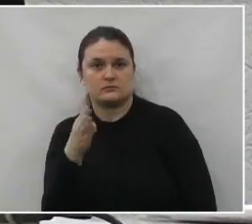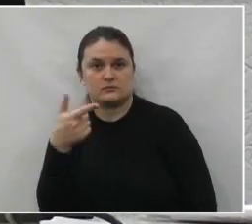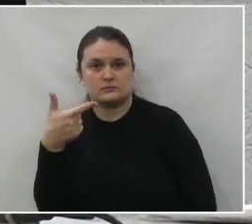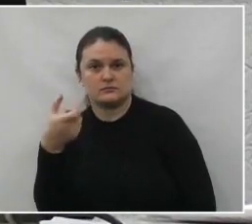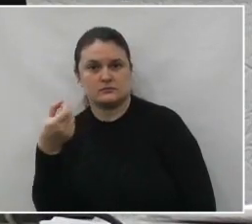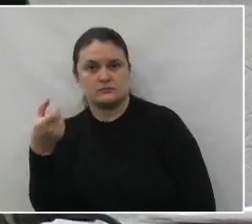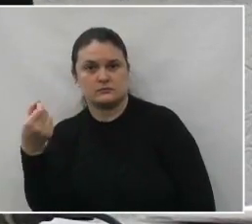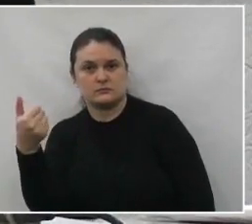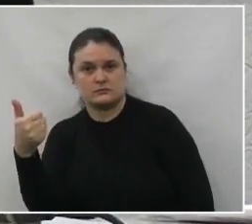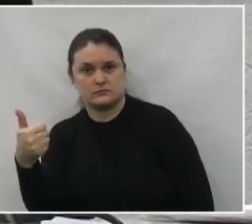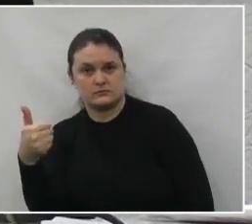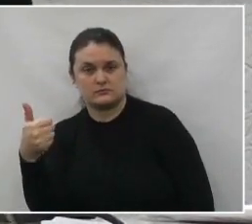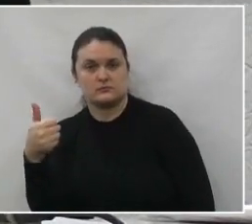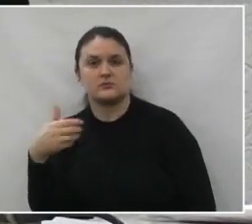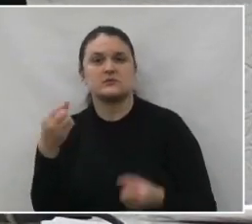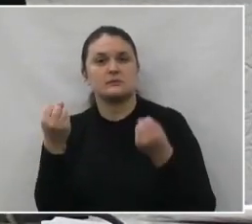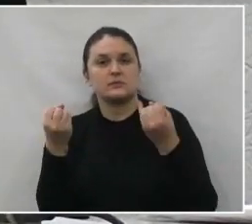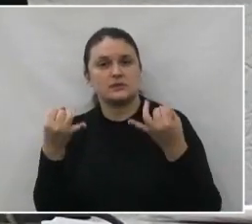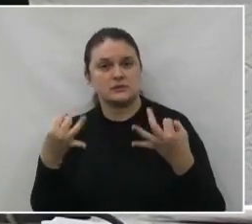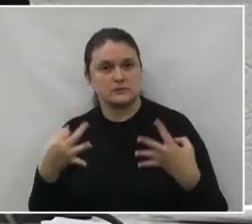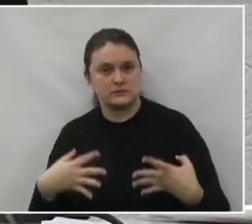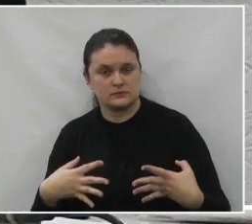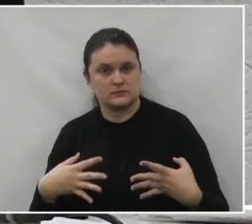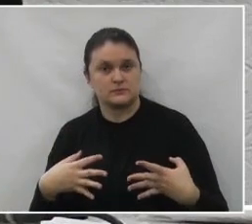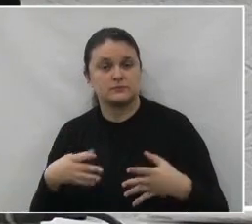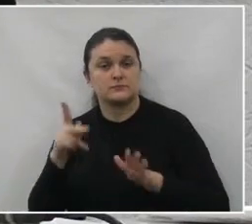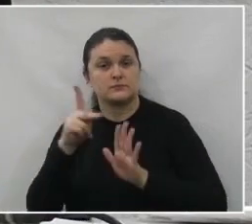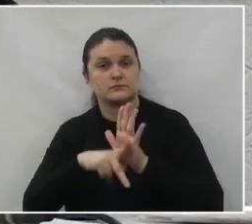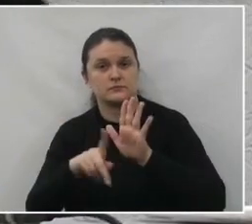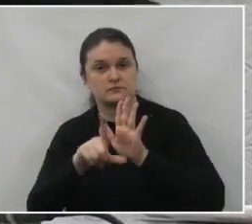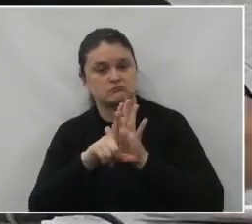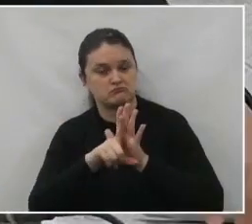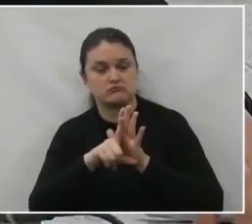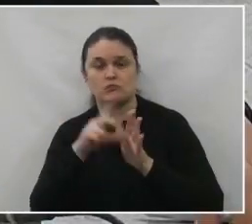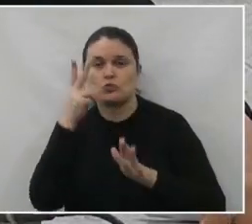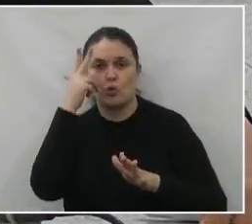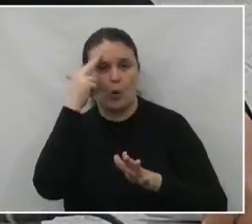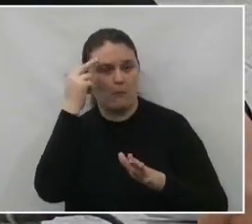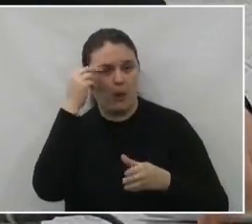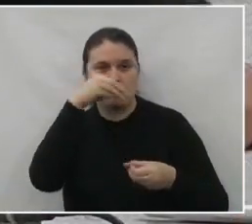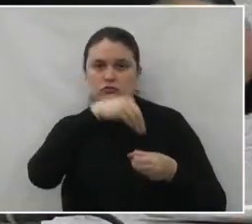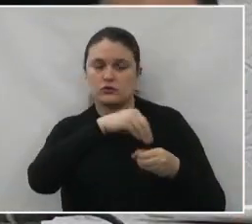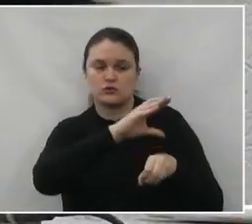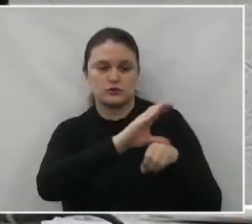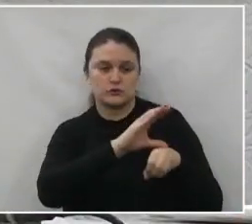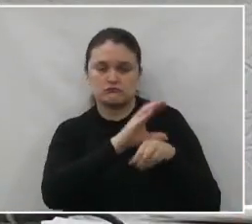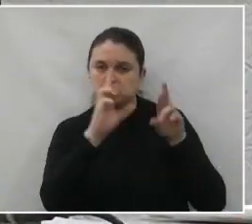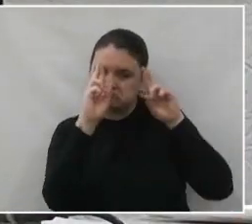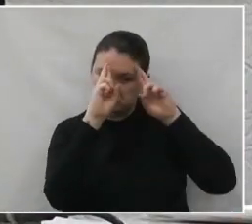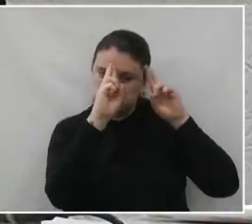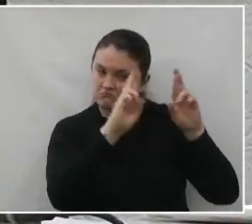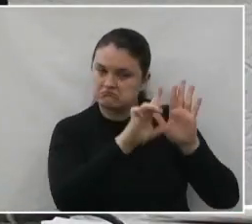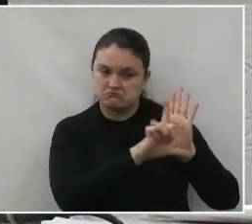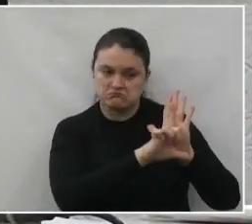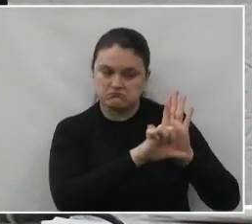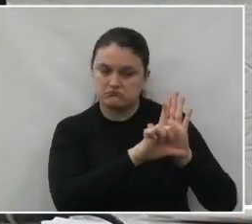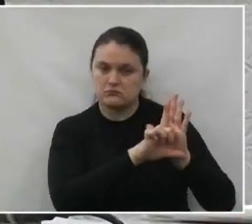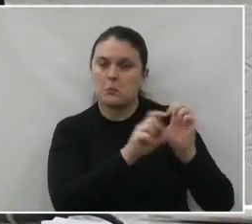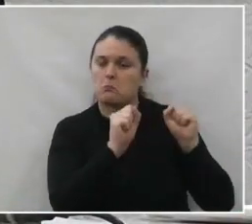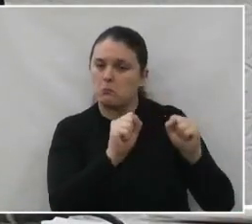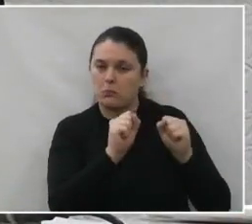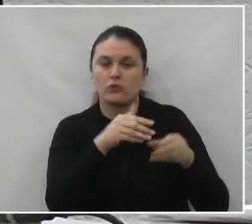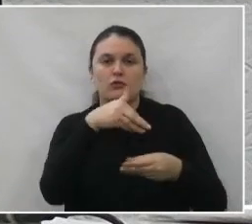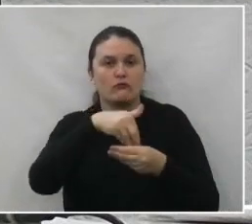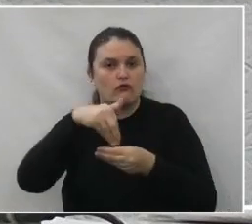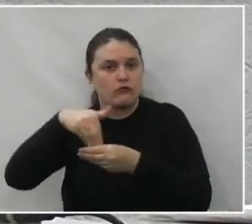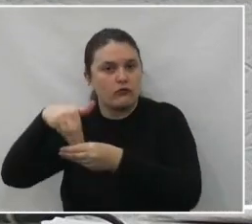2874/2001. Fundamentação. O projeto de lei é legal e constitucional, devendo o mesmo seguir para